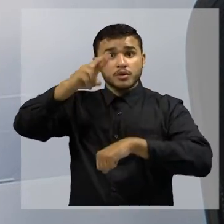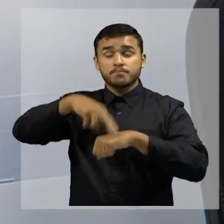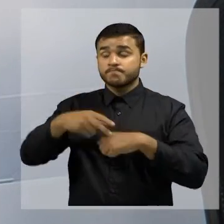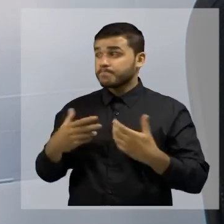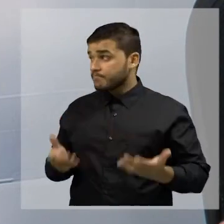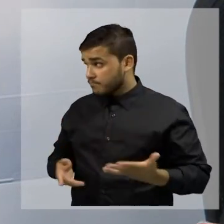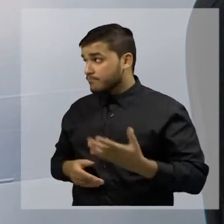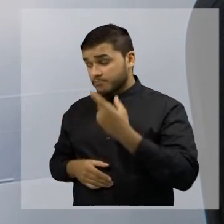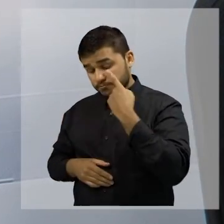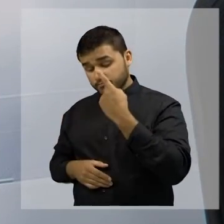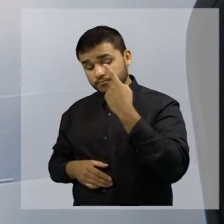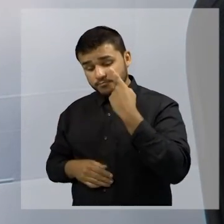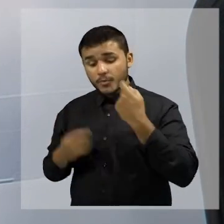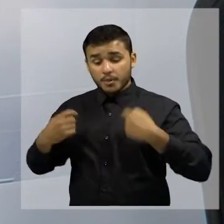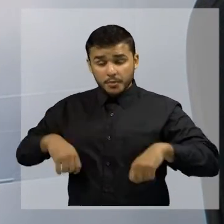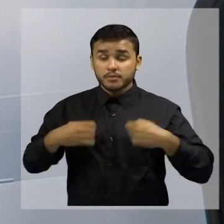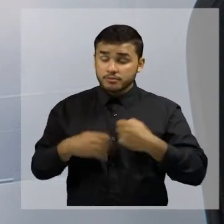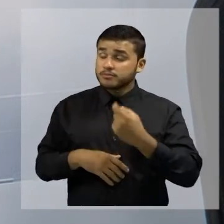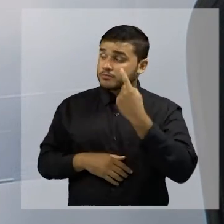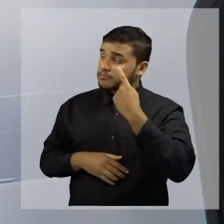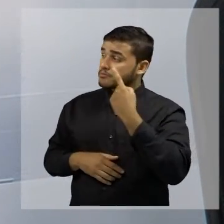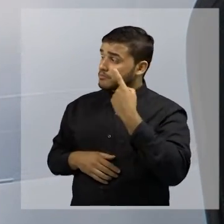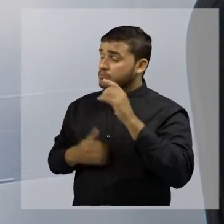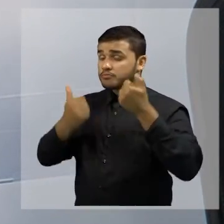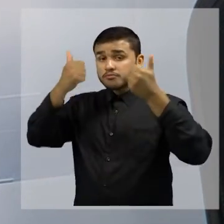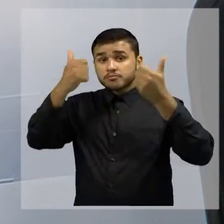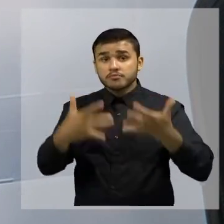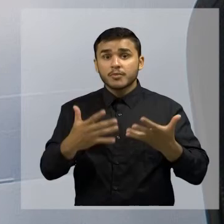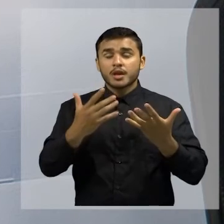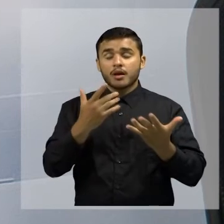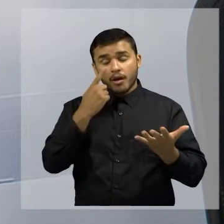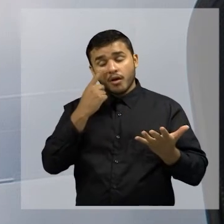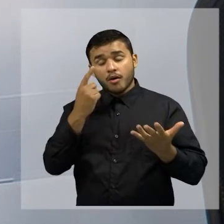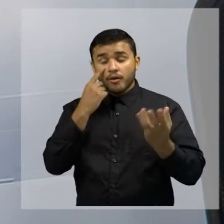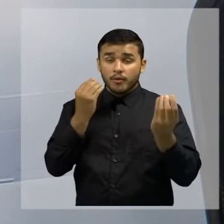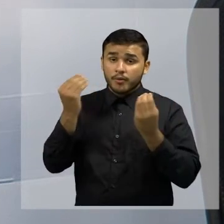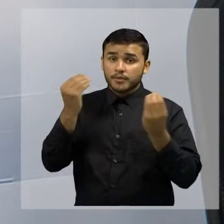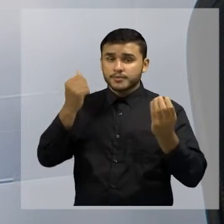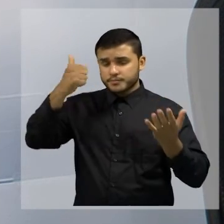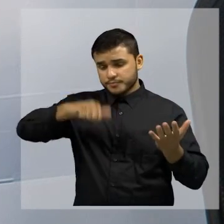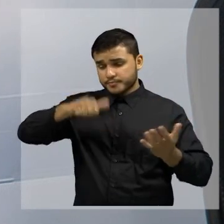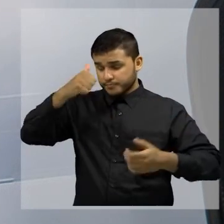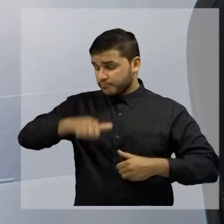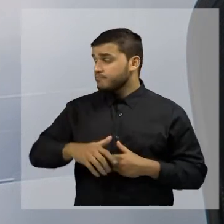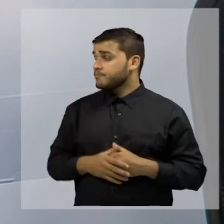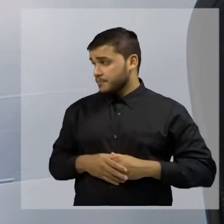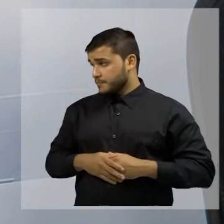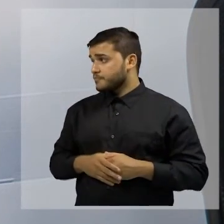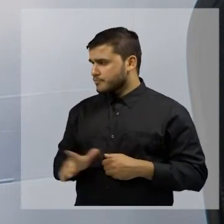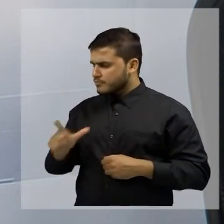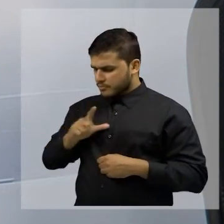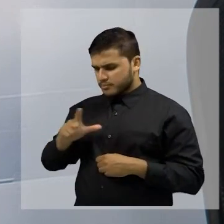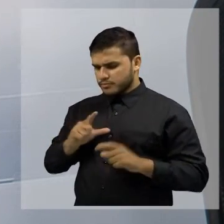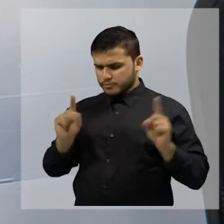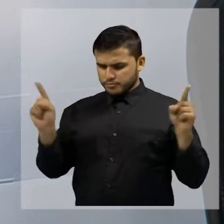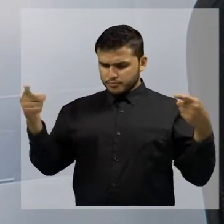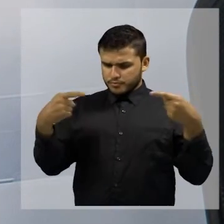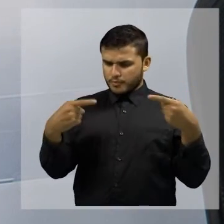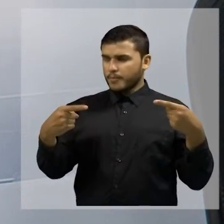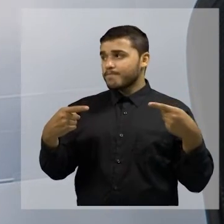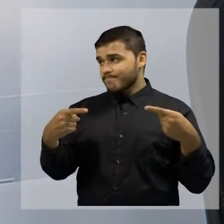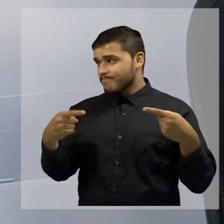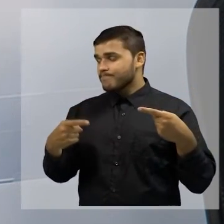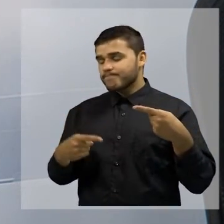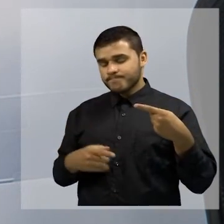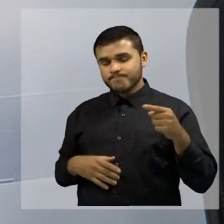que precisa ser colocado aqui como um teste de avaliação. E outra coisa, você tem um candidato de oposição que,